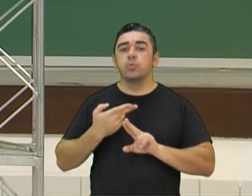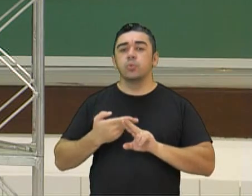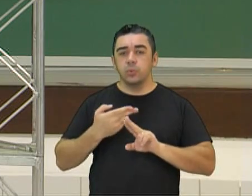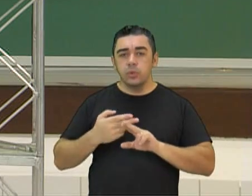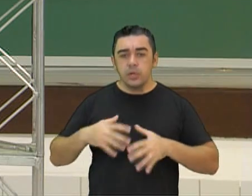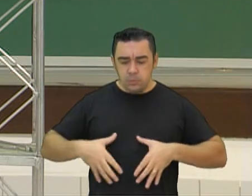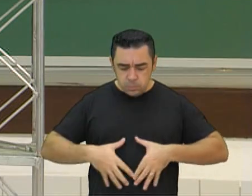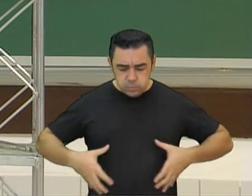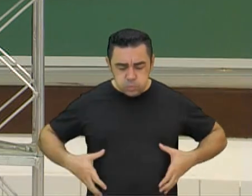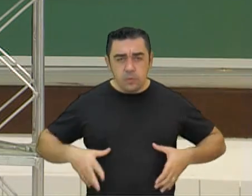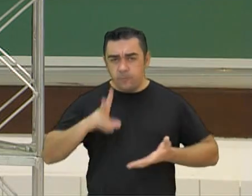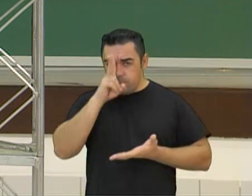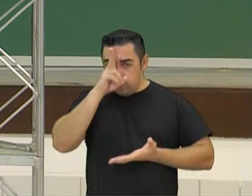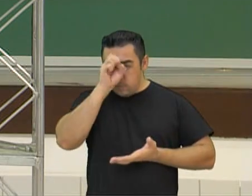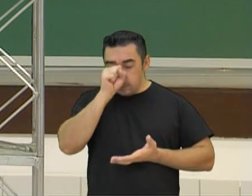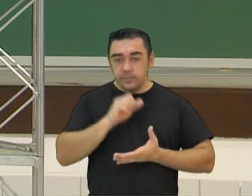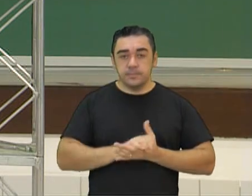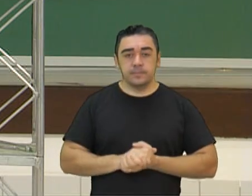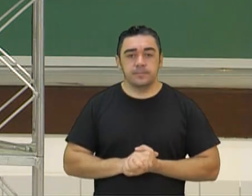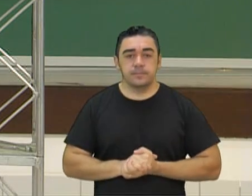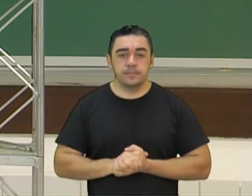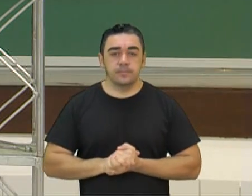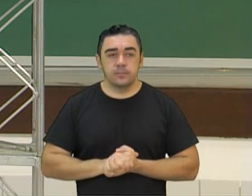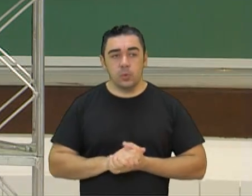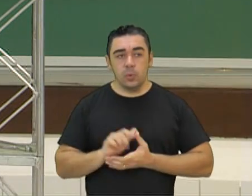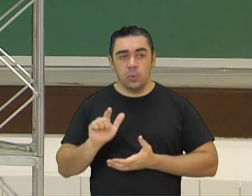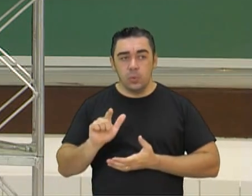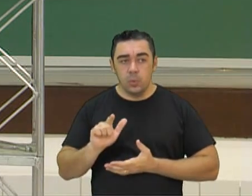né? Caixa de força. Outro